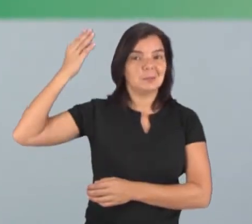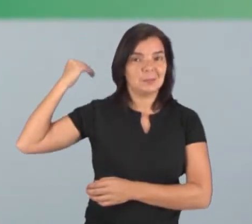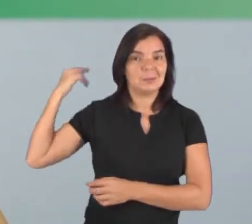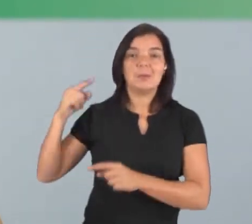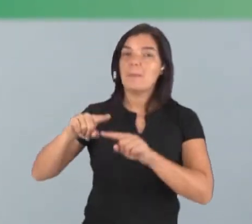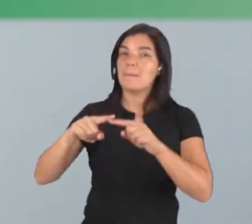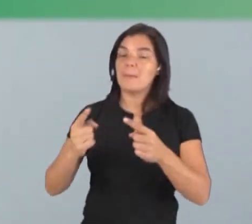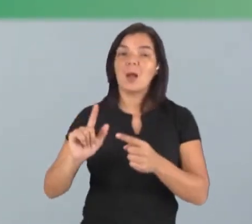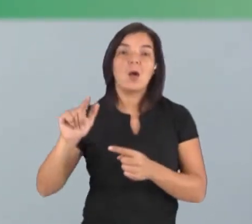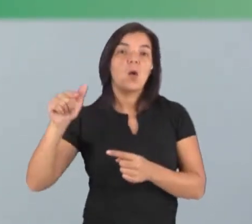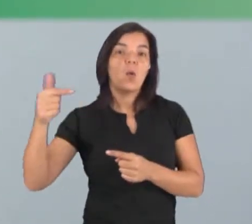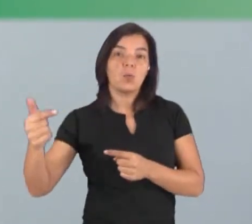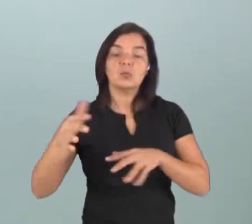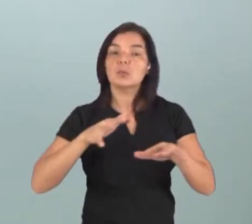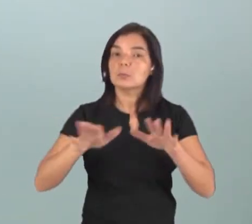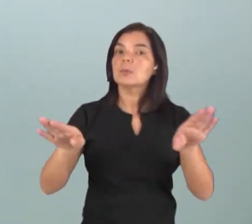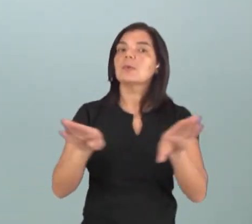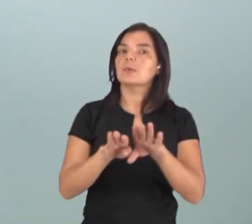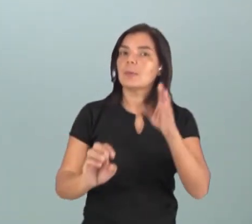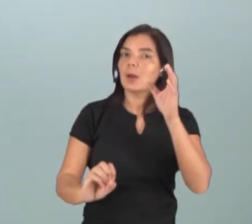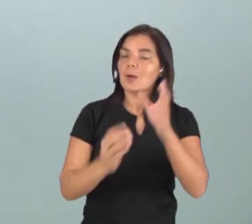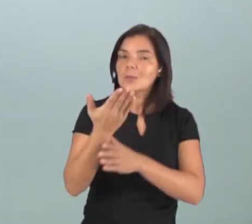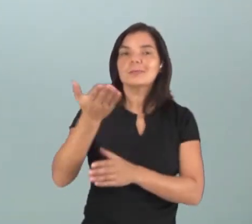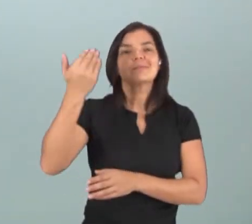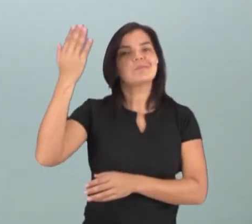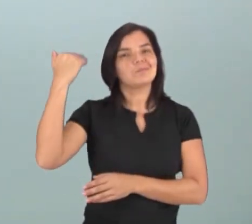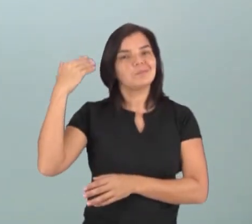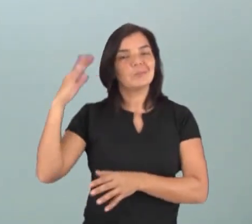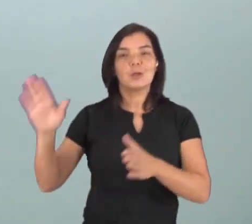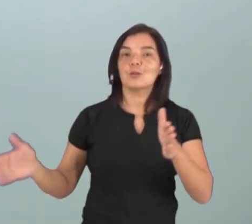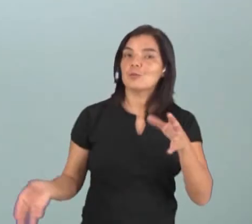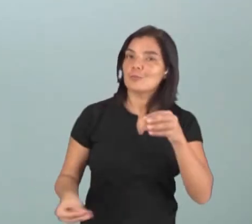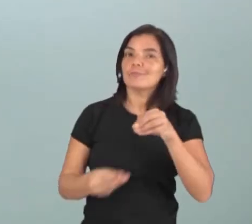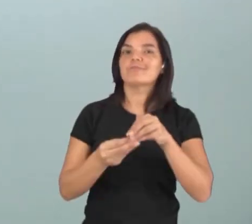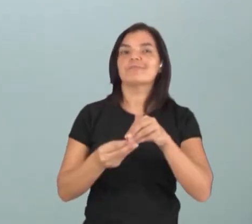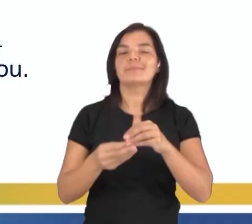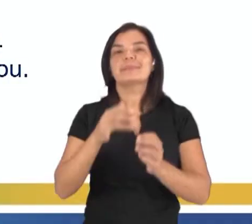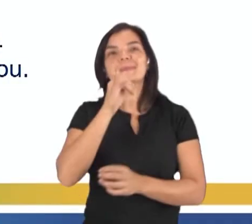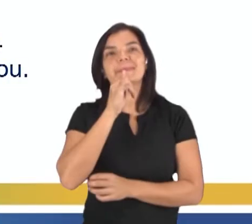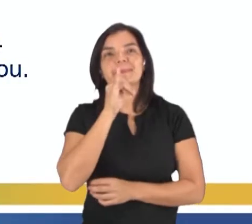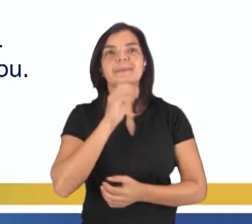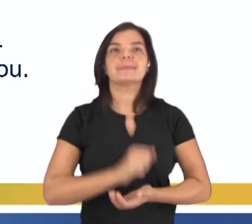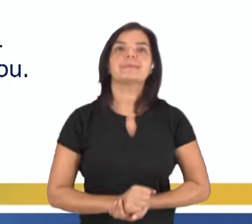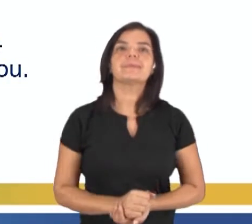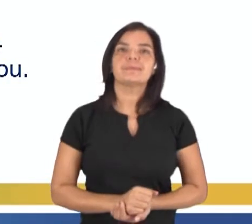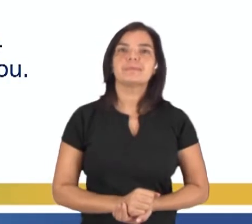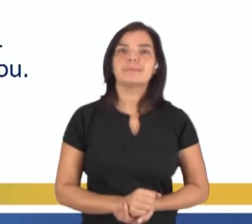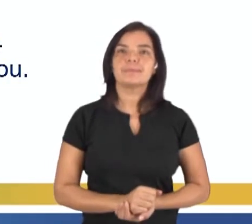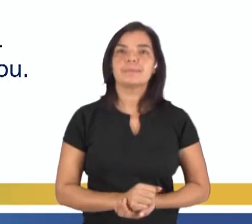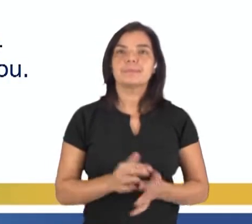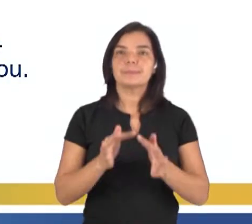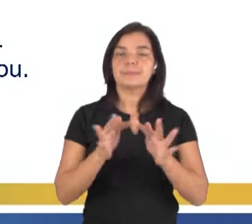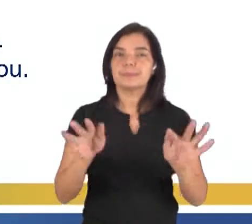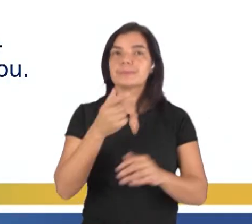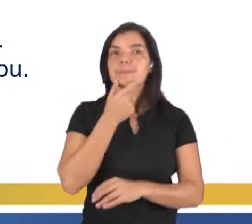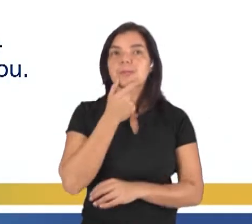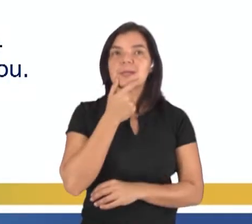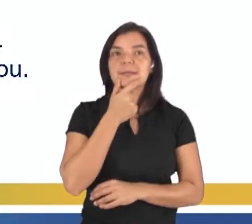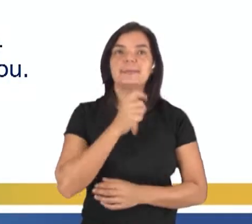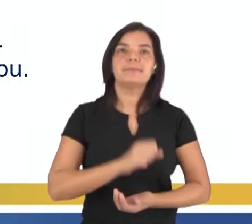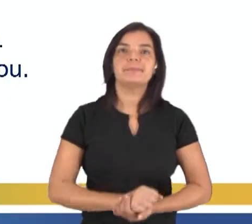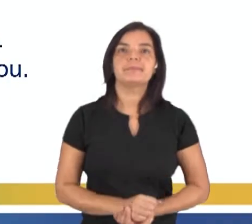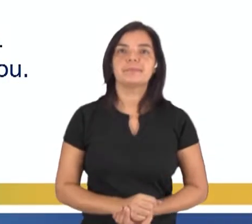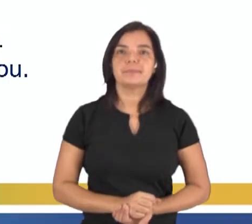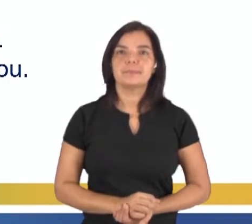passado, mas que uma outra ação que também aconteceu no passado interrompeu. Exemplo, I was watching the